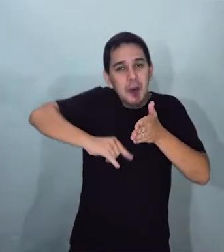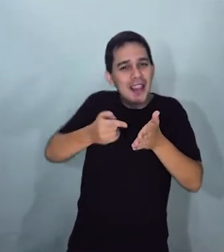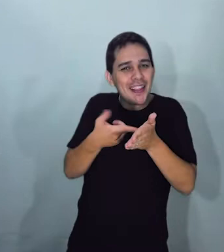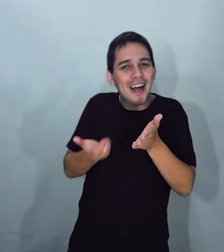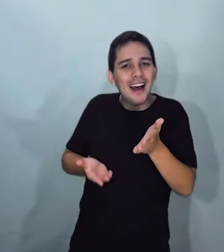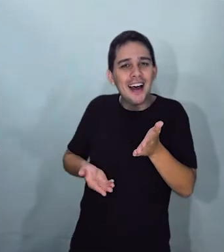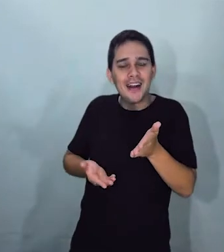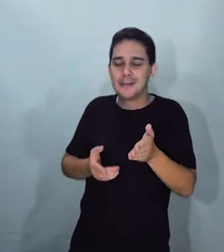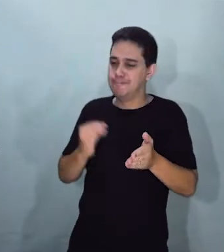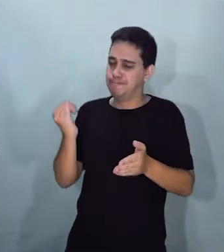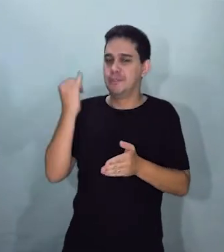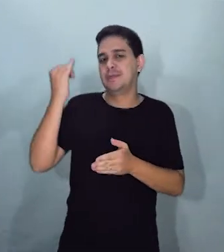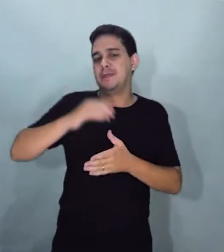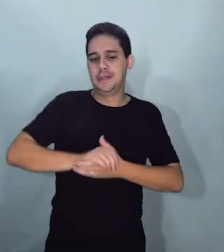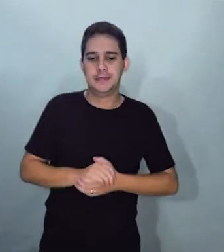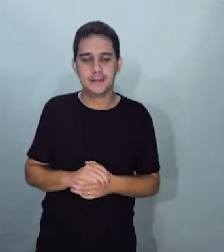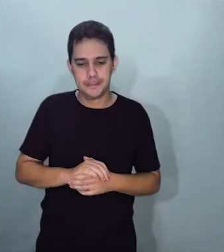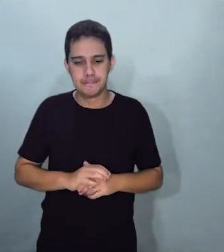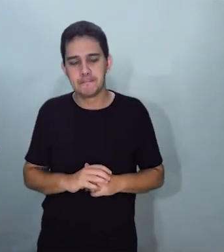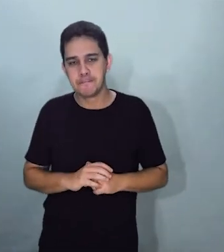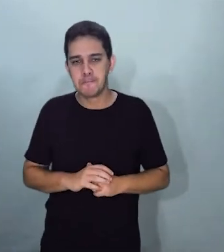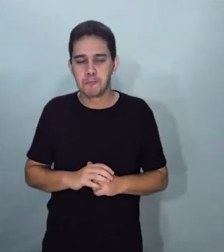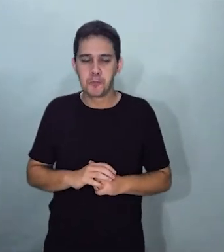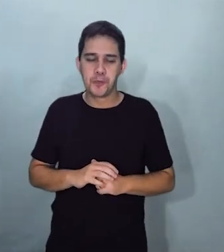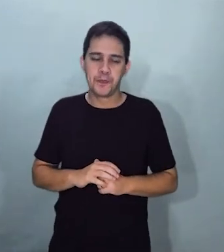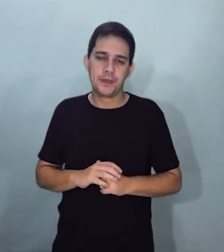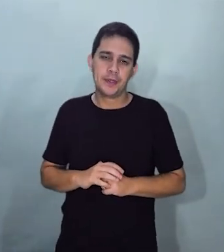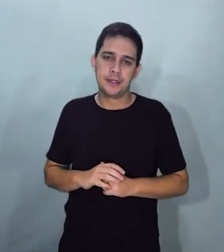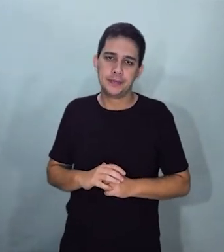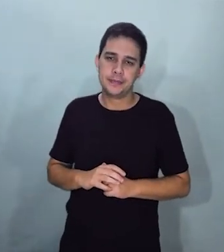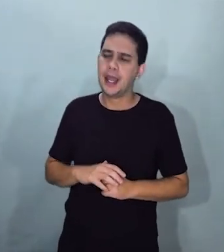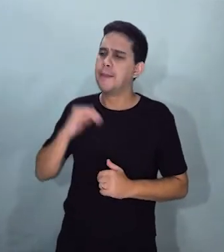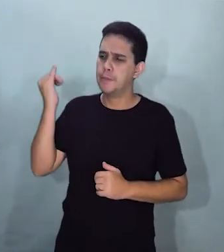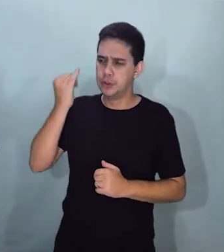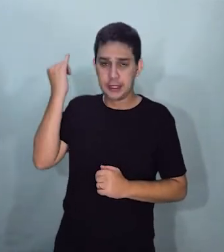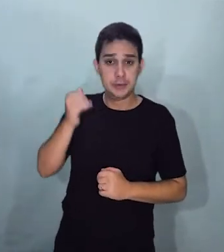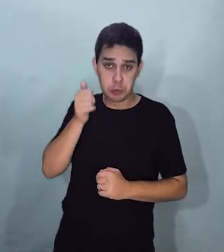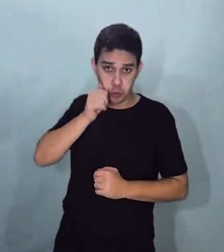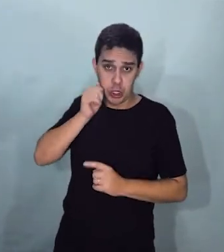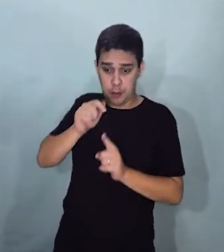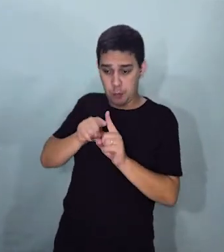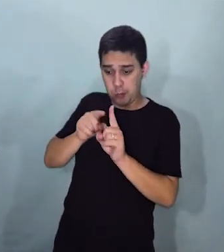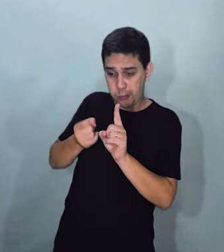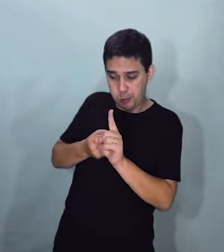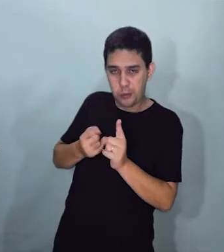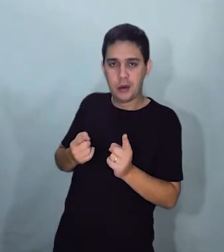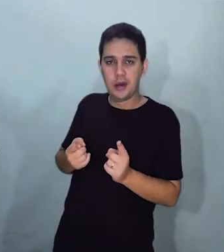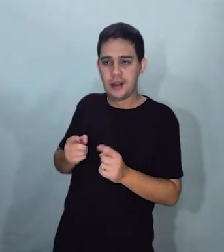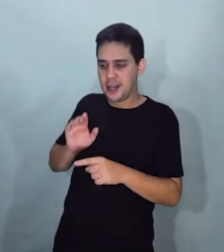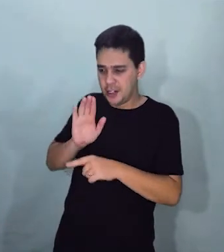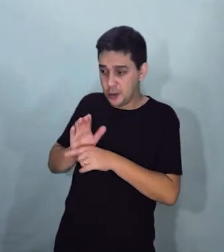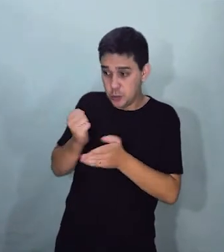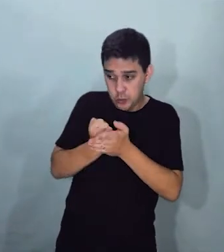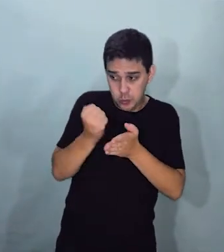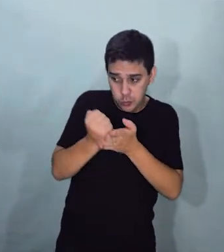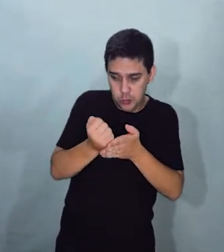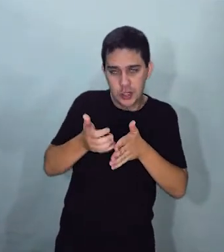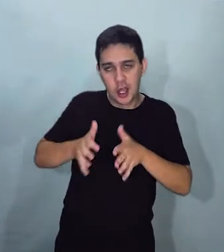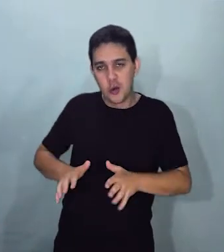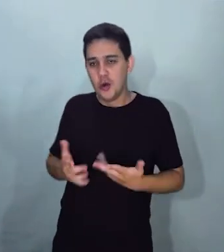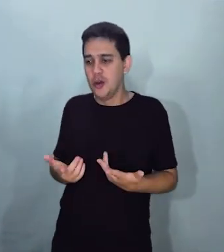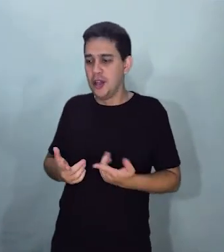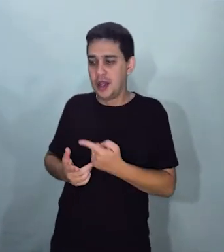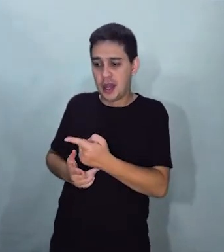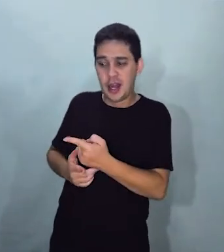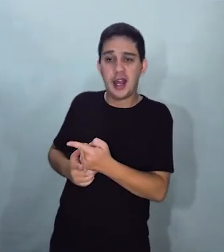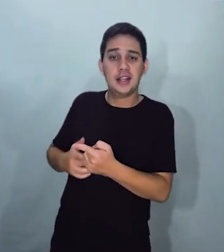e a informação dessa gestante, para a saúde dela, para a saúde do parceiro também, desse pai, e também